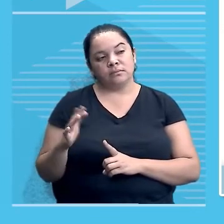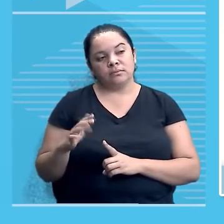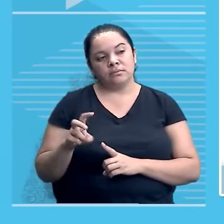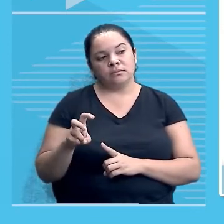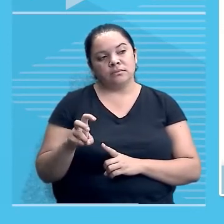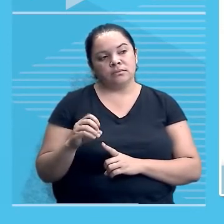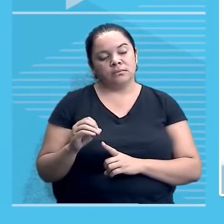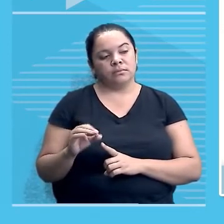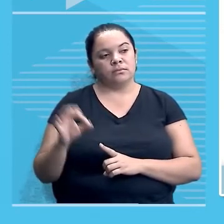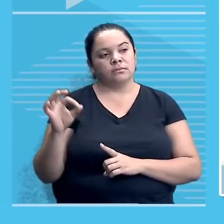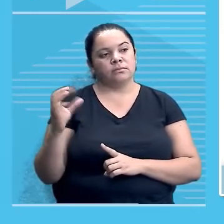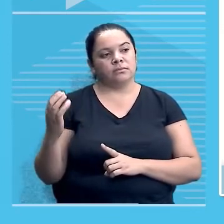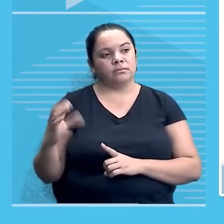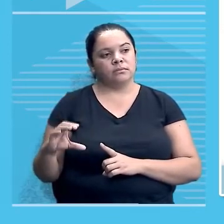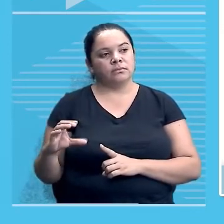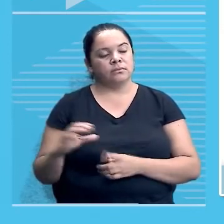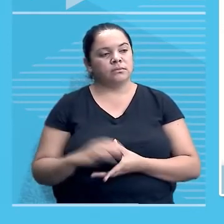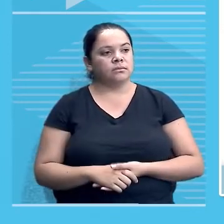50 graus Celsius.